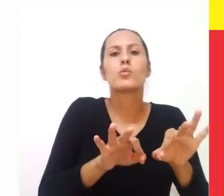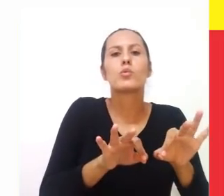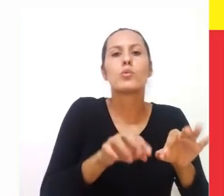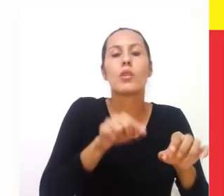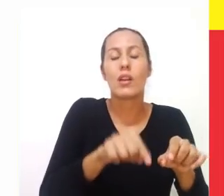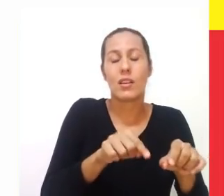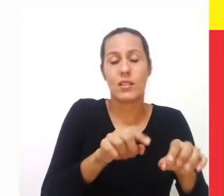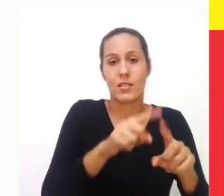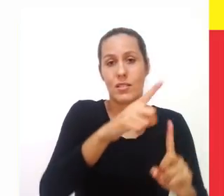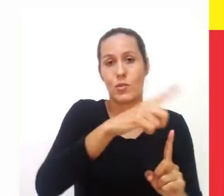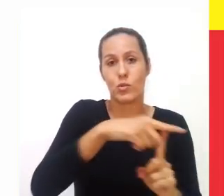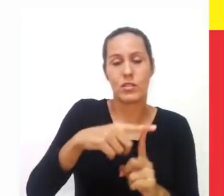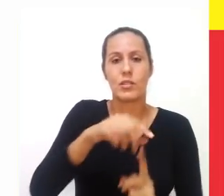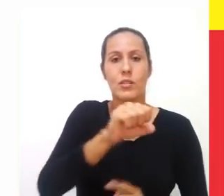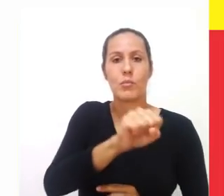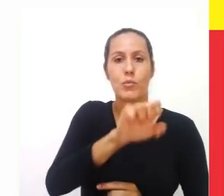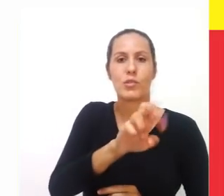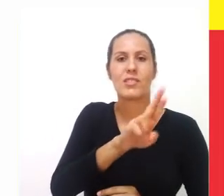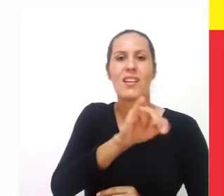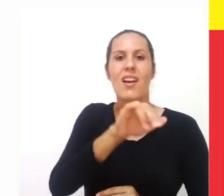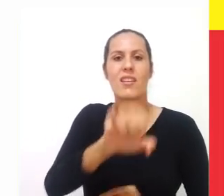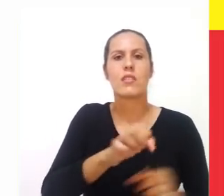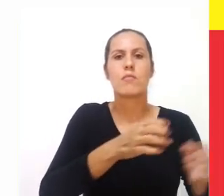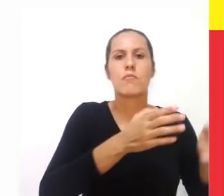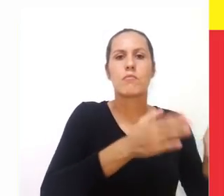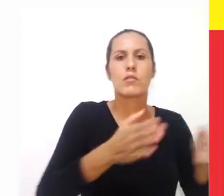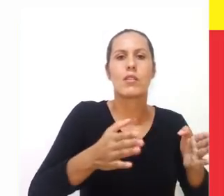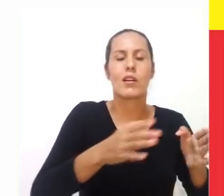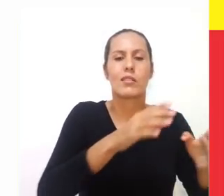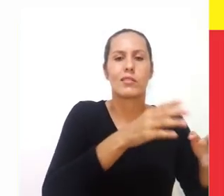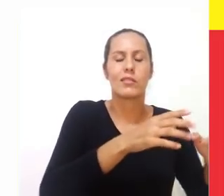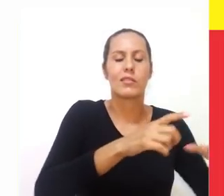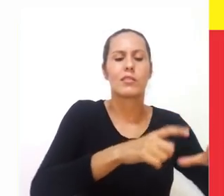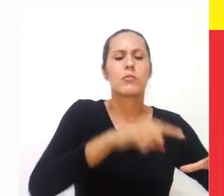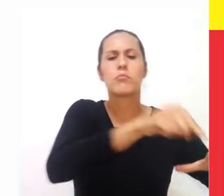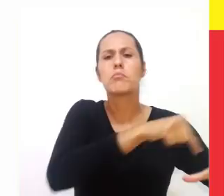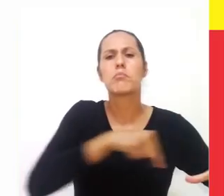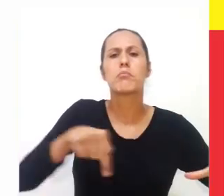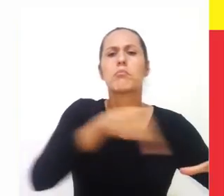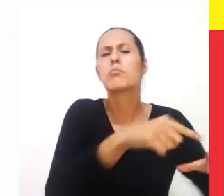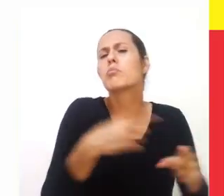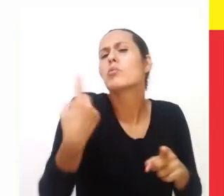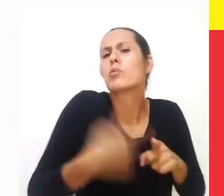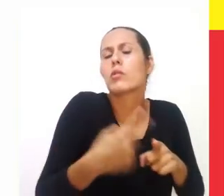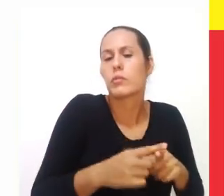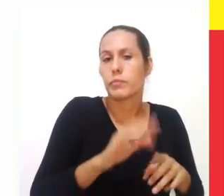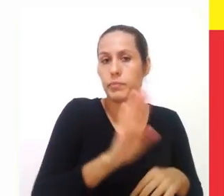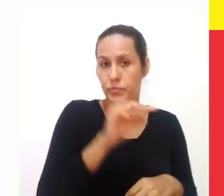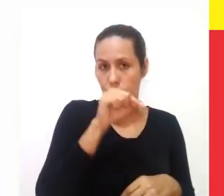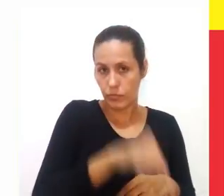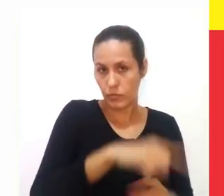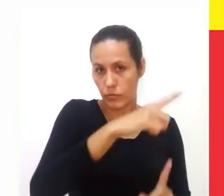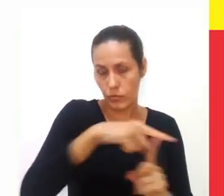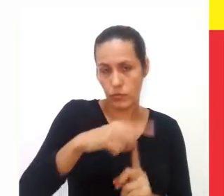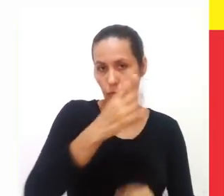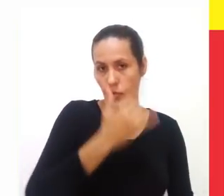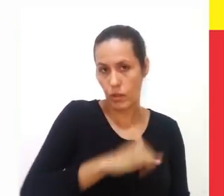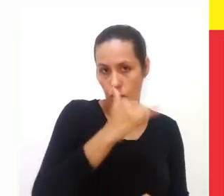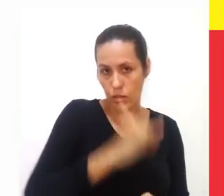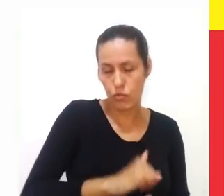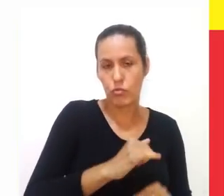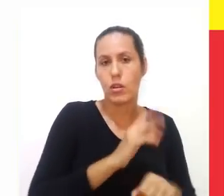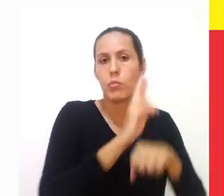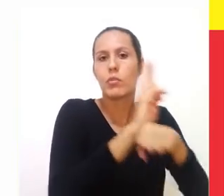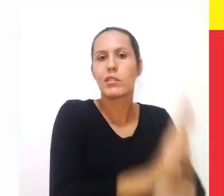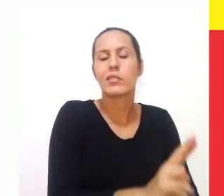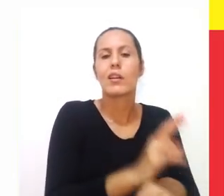em série. Por que eu digo que esse circuito está em série? Porque eu tenho uma fonte de energia representada